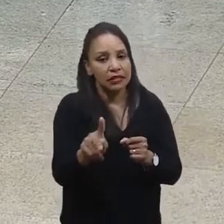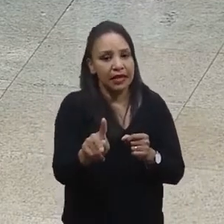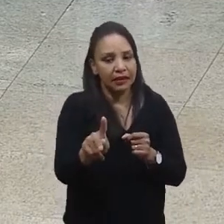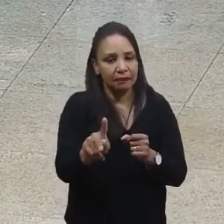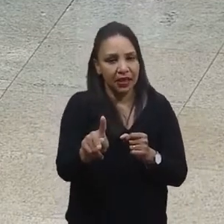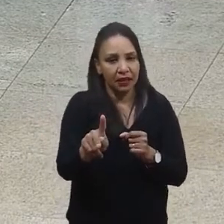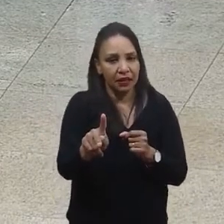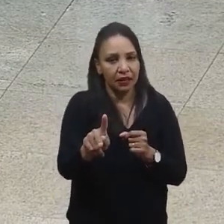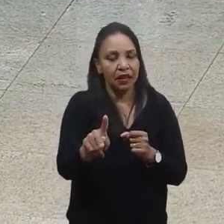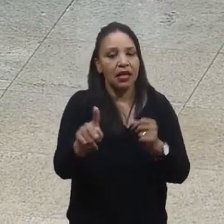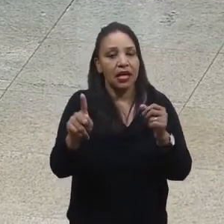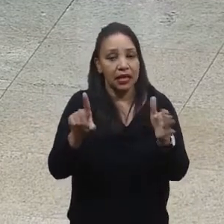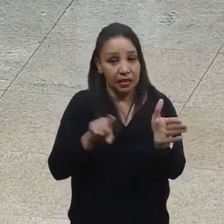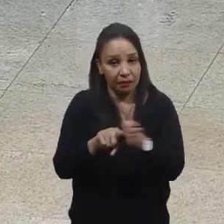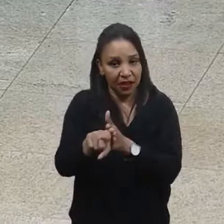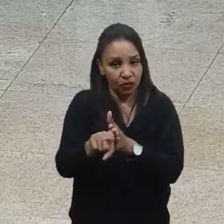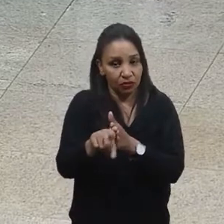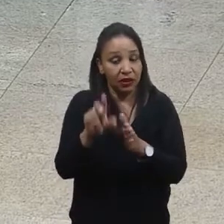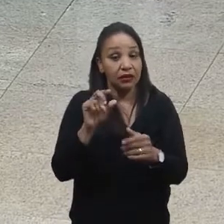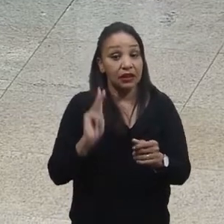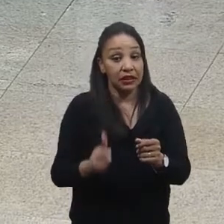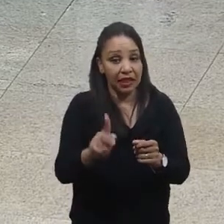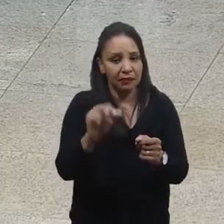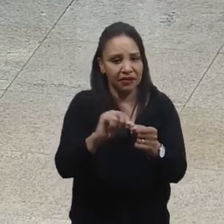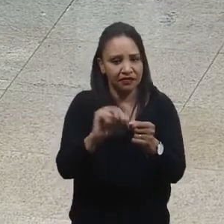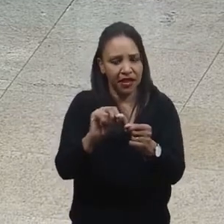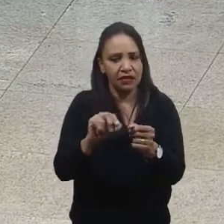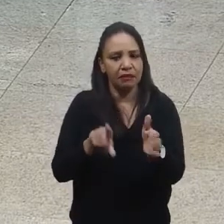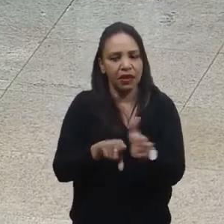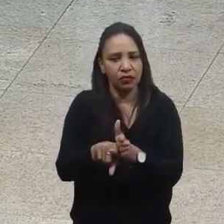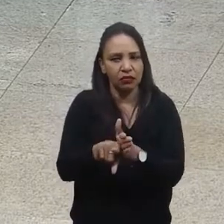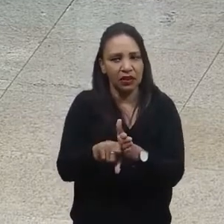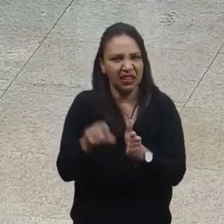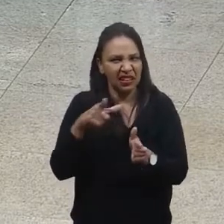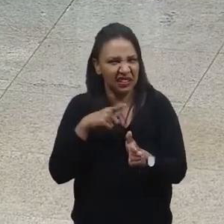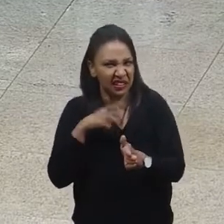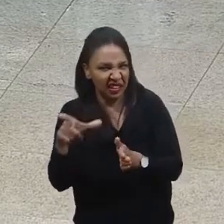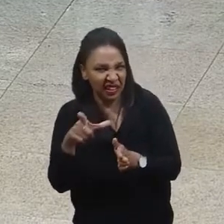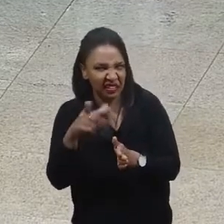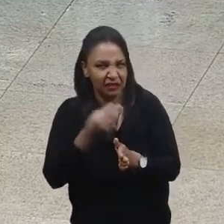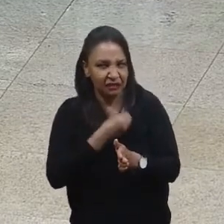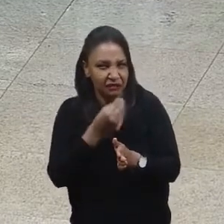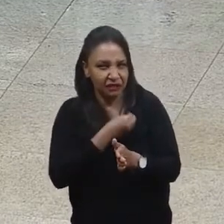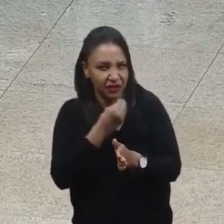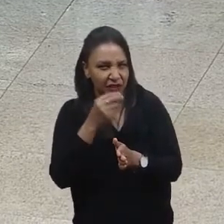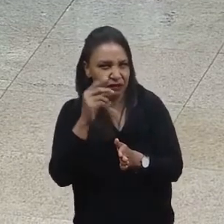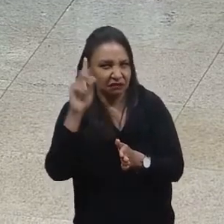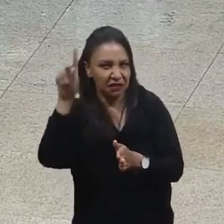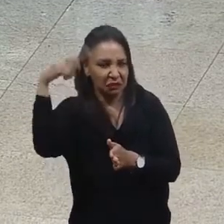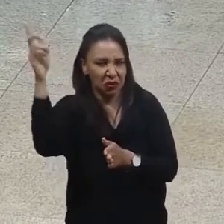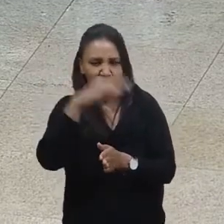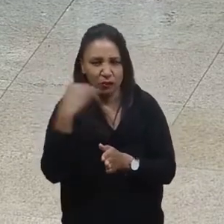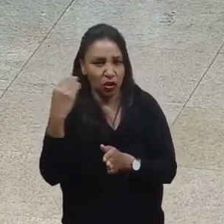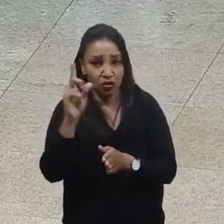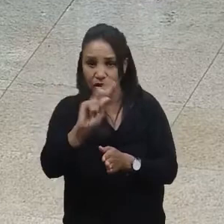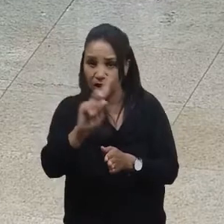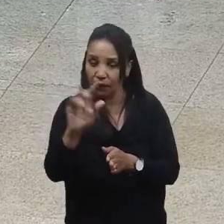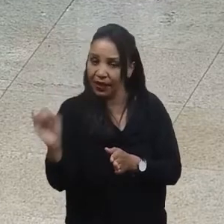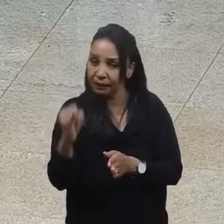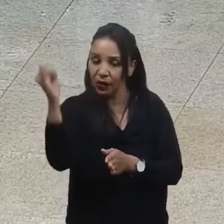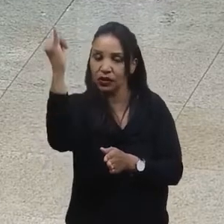vocês a vida antes da morte eu posso dizer que estou vivendo e a gente leu